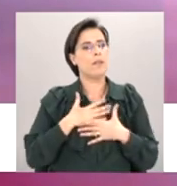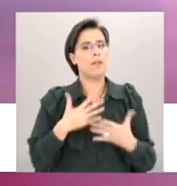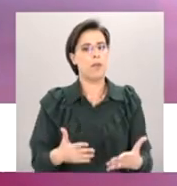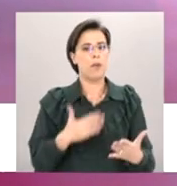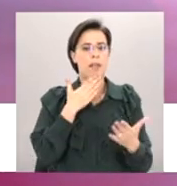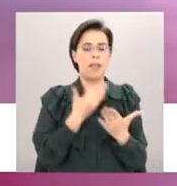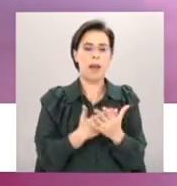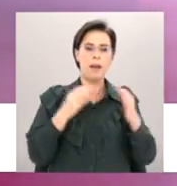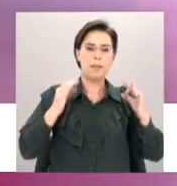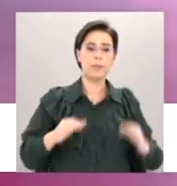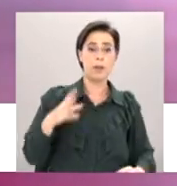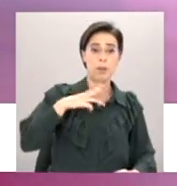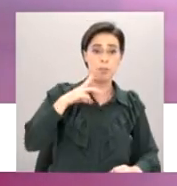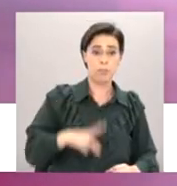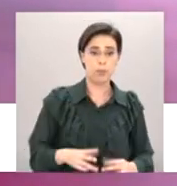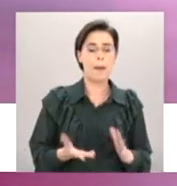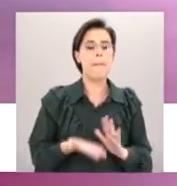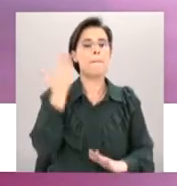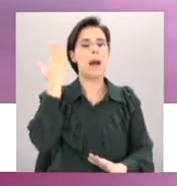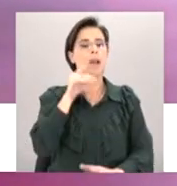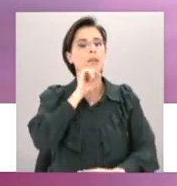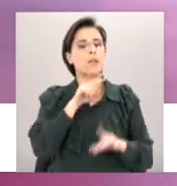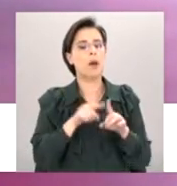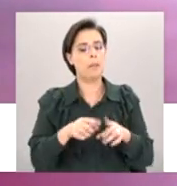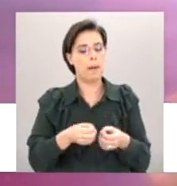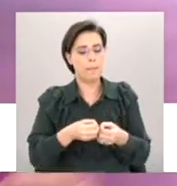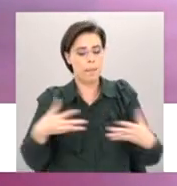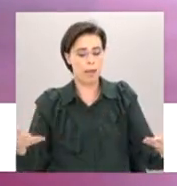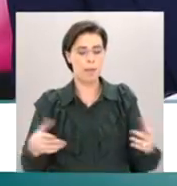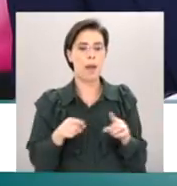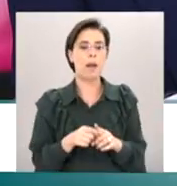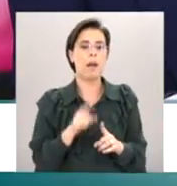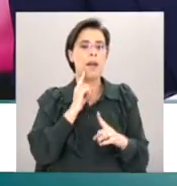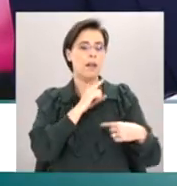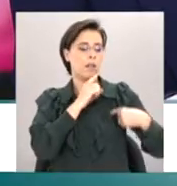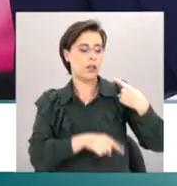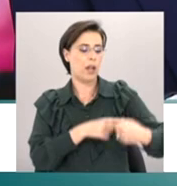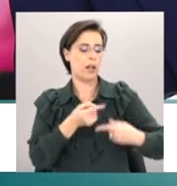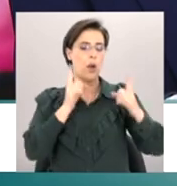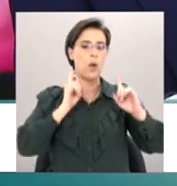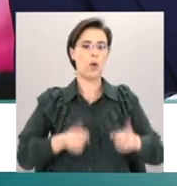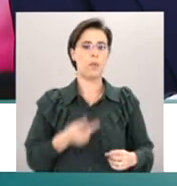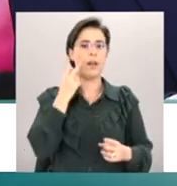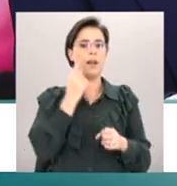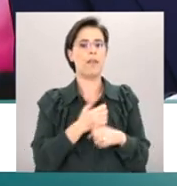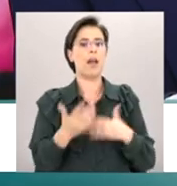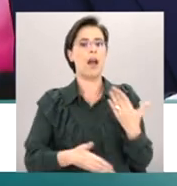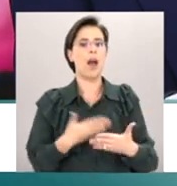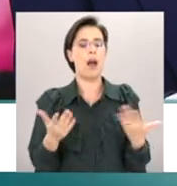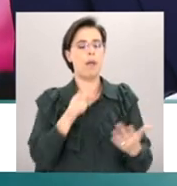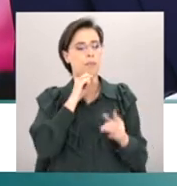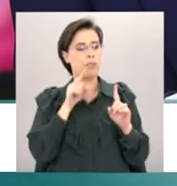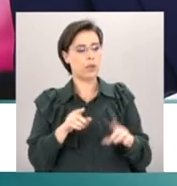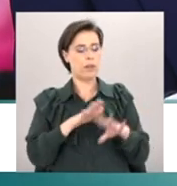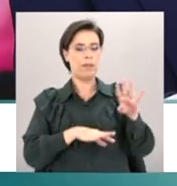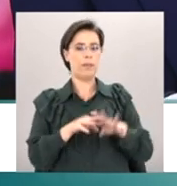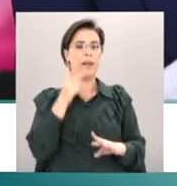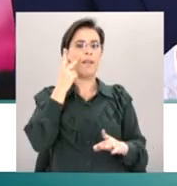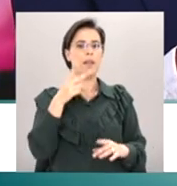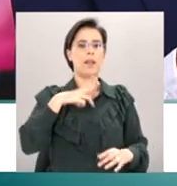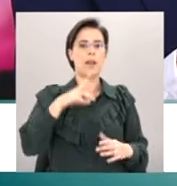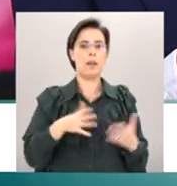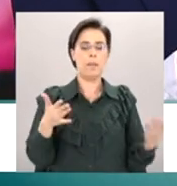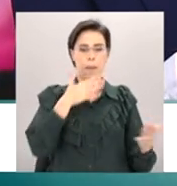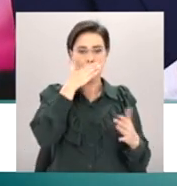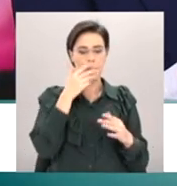de dar de facto de Portugal uma muito maior oportunidade de crescimento e aquelas relações que estão a começar a entrar na Vida Ativa possibilidades de fazer a subir